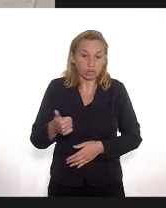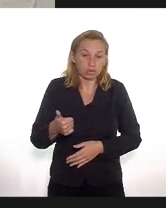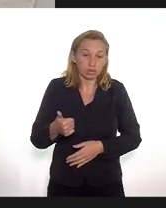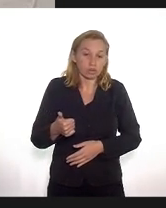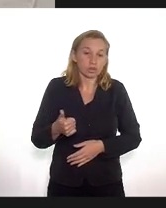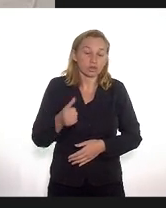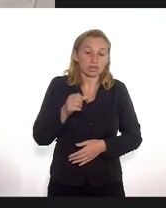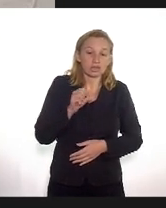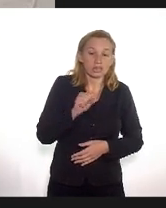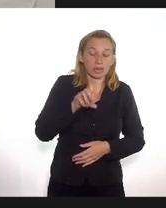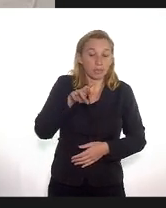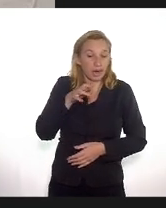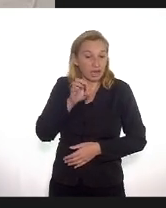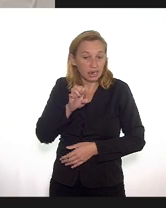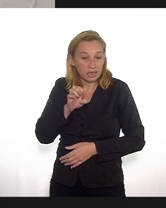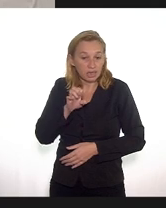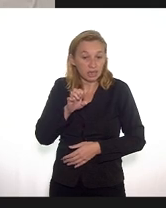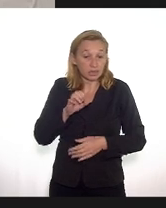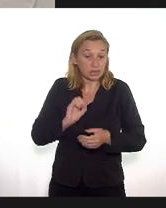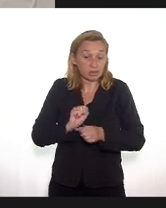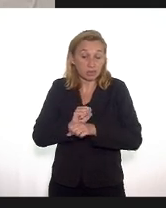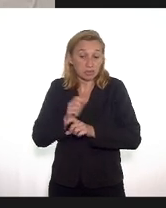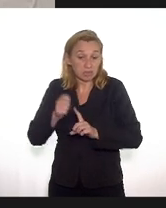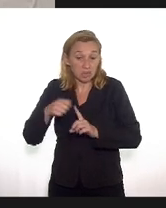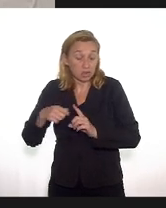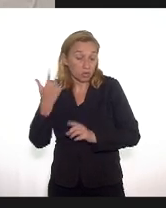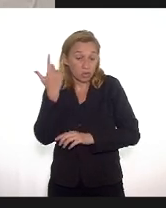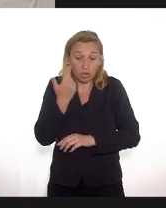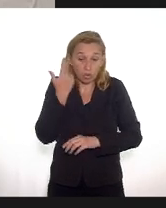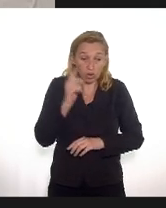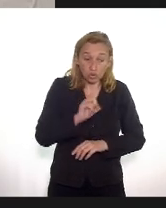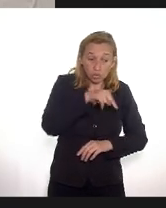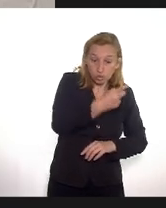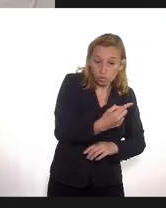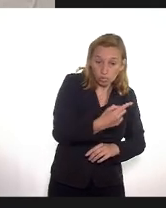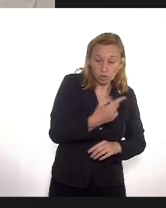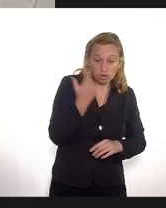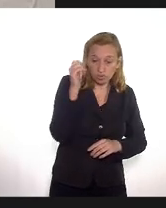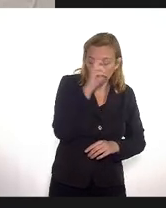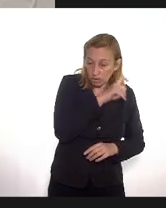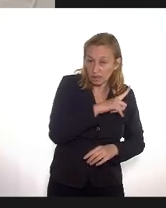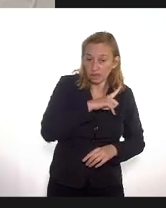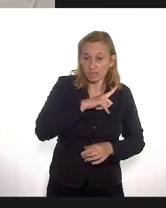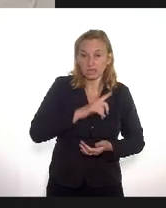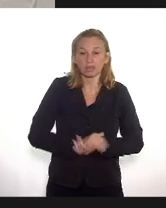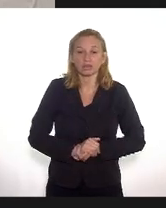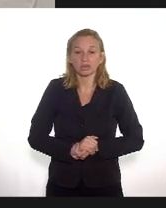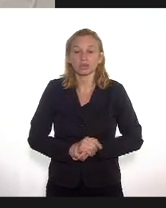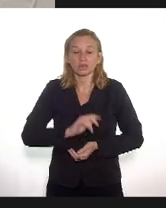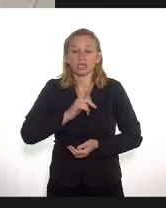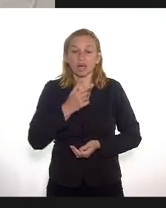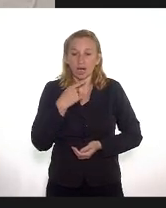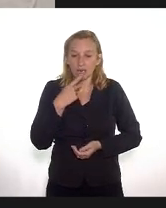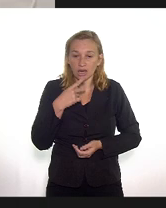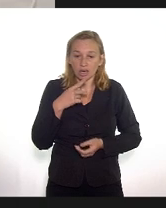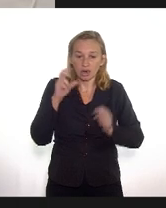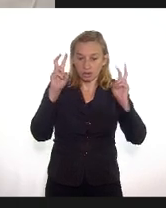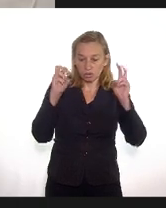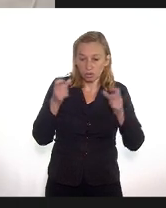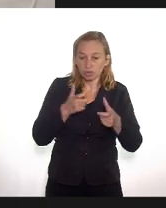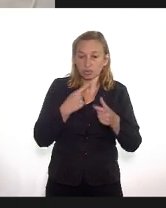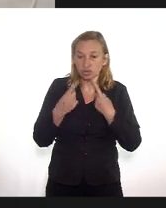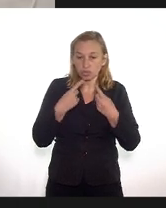nosso semestre normal, enquanto outros locais estão ainda com dificuldade de dar prosseguimento. Fora essas questões, a gente tem uma discussão muito